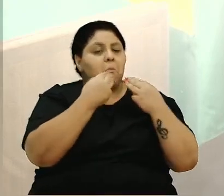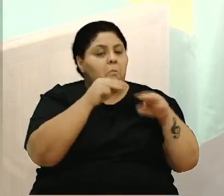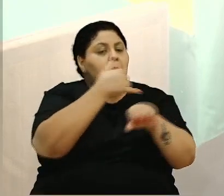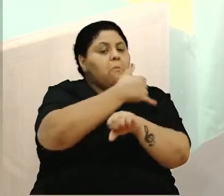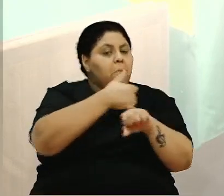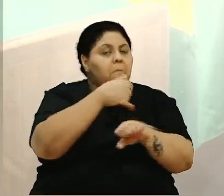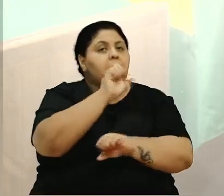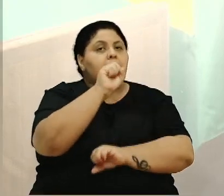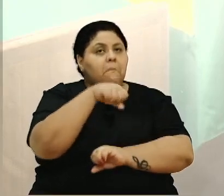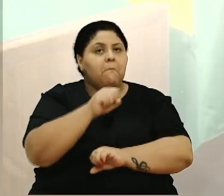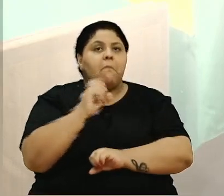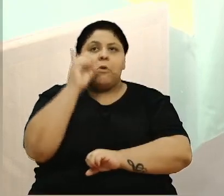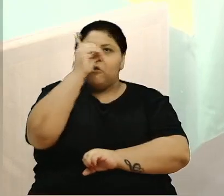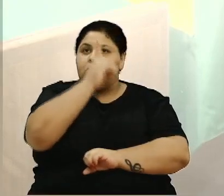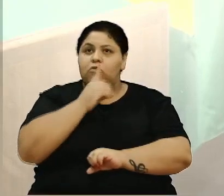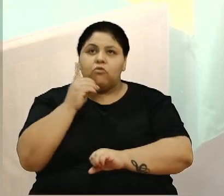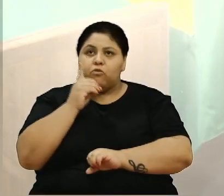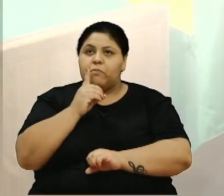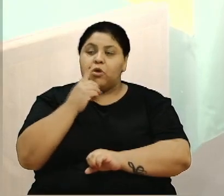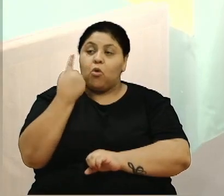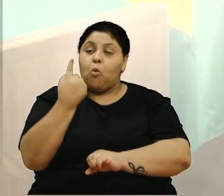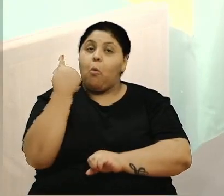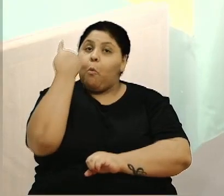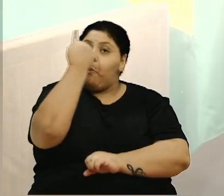sim. Inclusive, domingo eu fiquei 1 hora